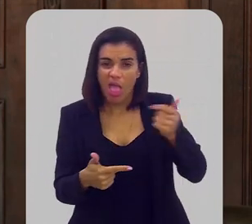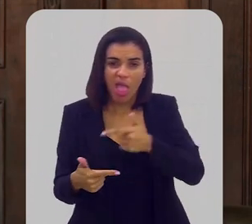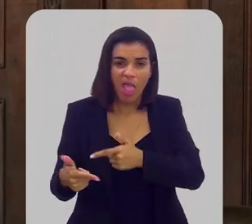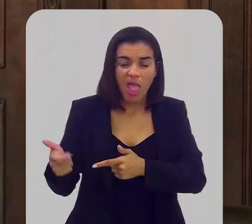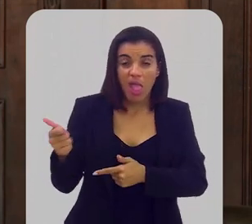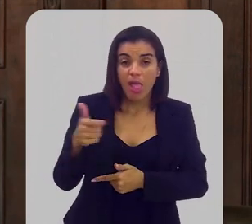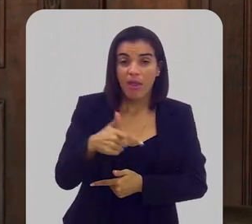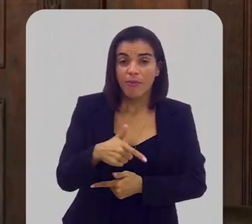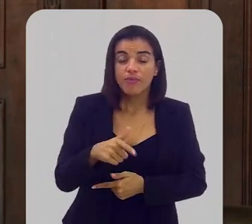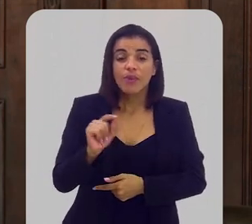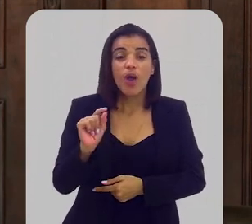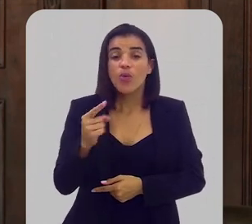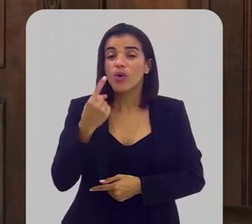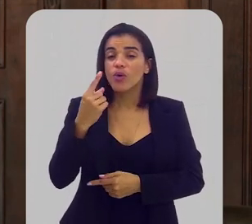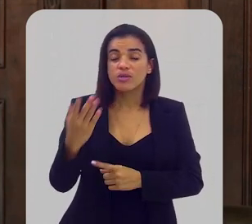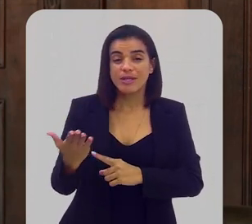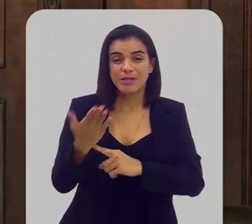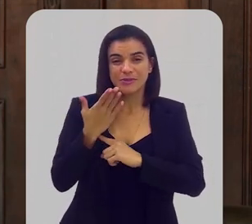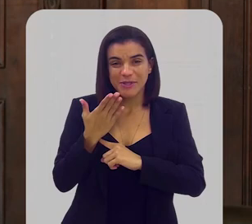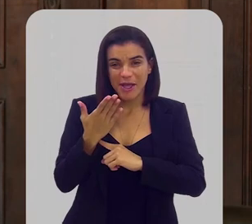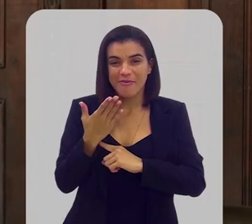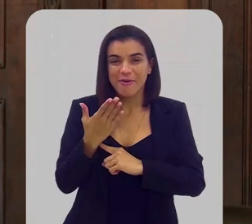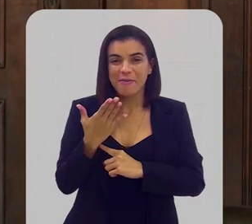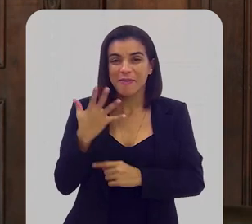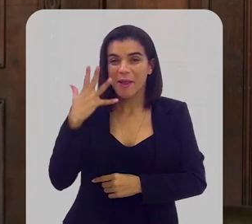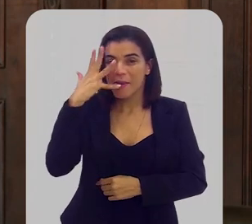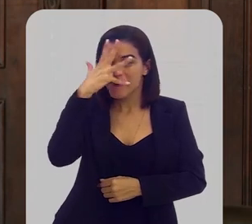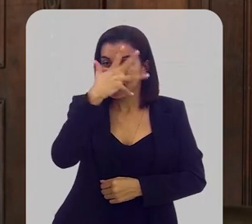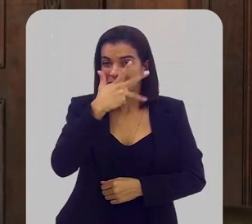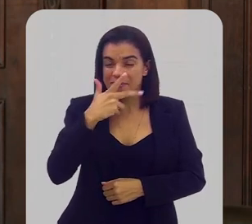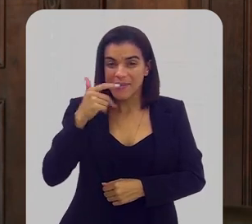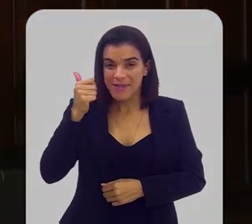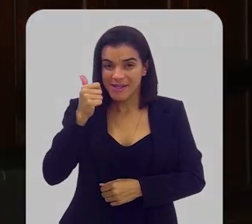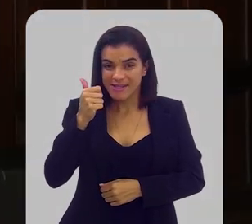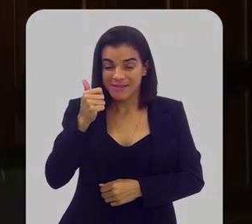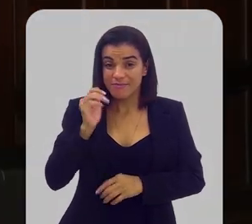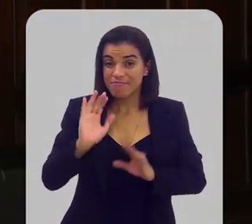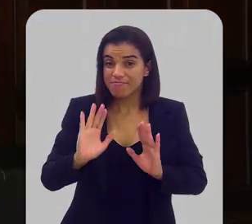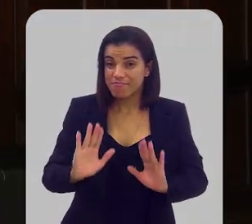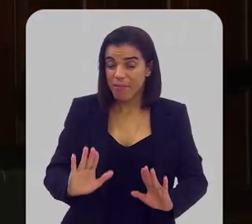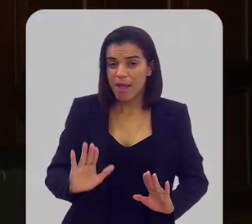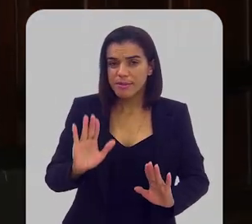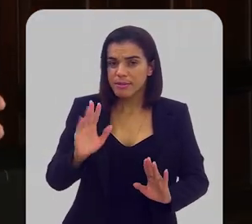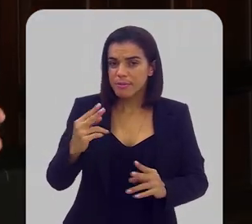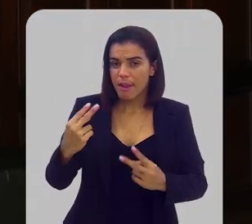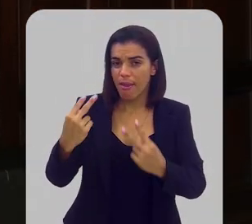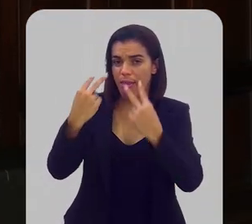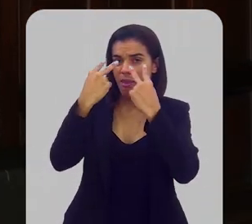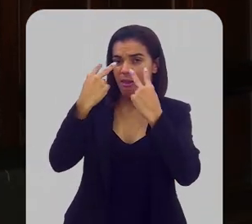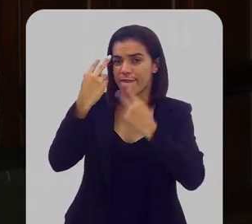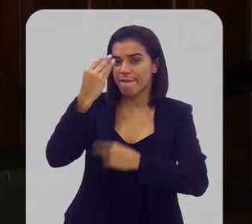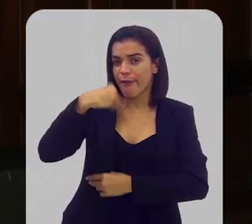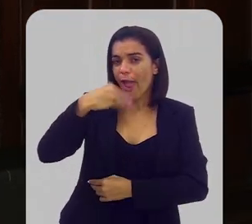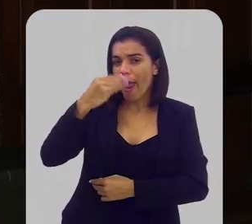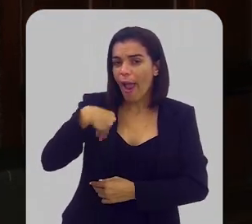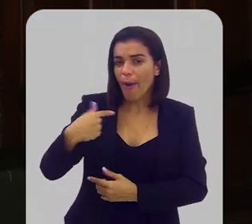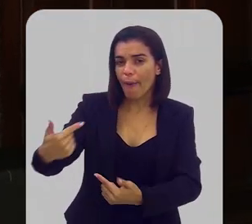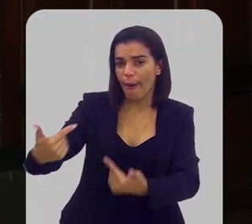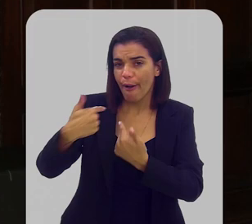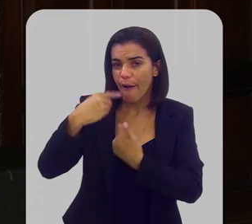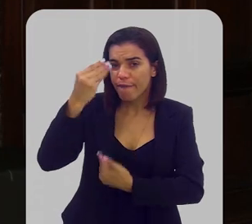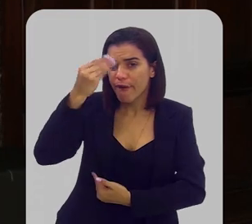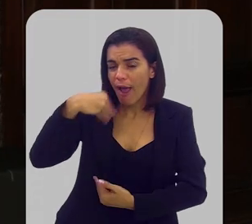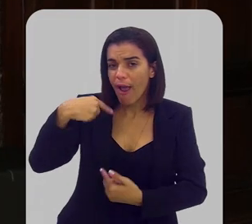Antigamente, a única coisa que Davi tinha a favor dele era a tal beleza. Mas fora isso, era olhado como um